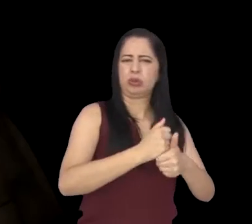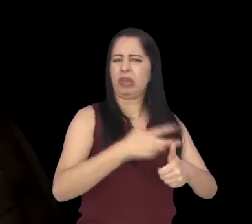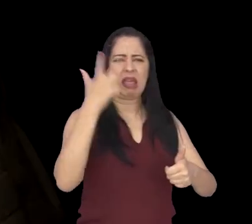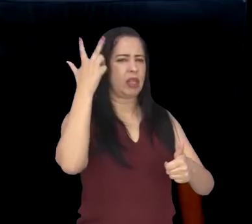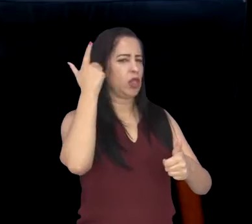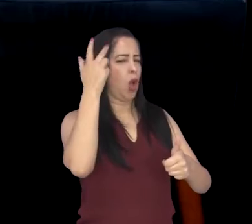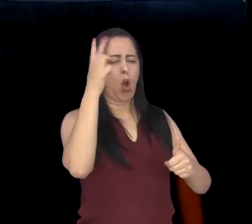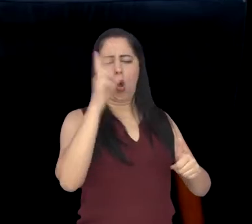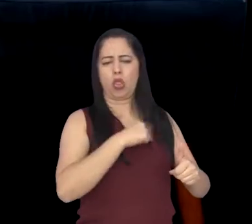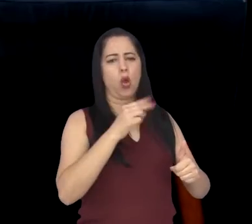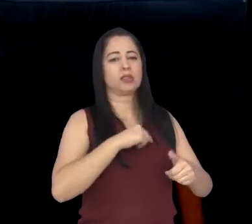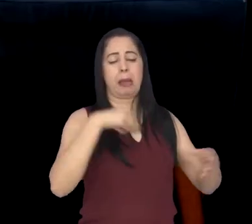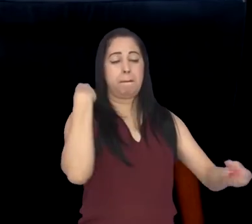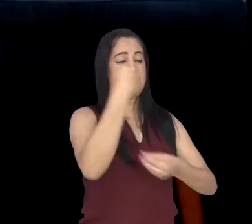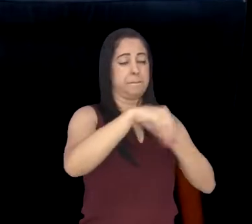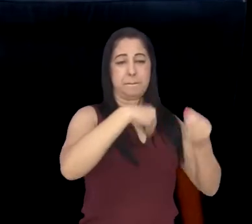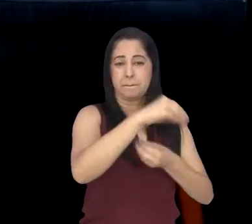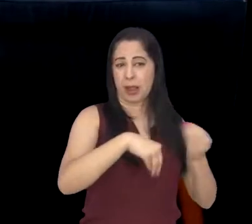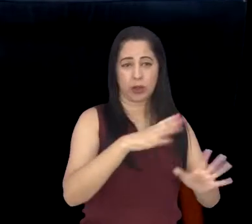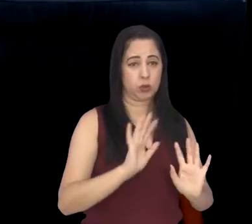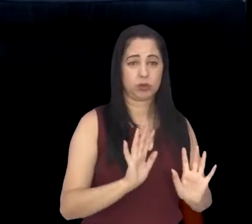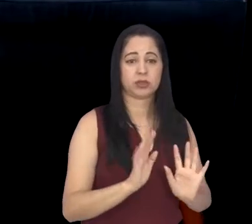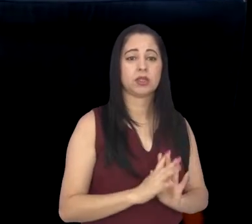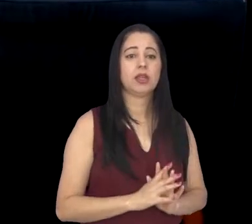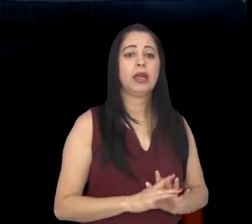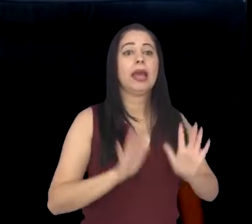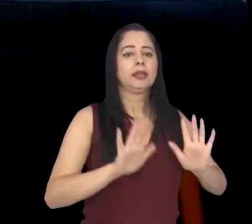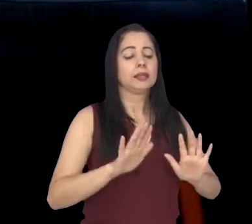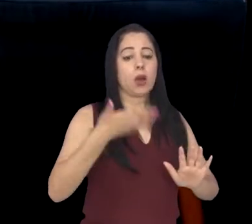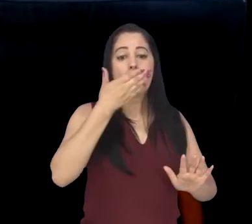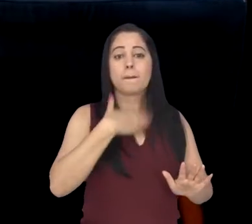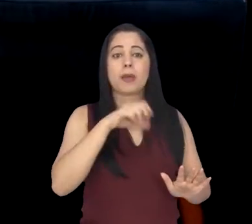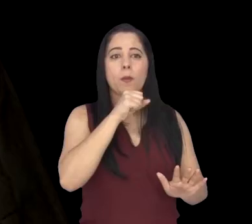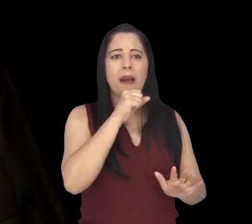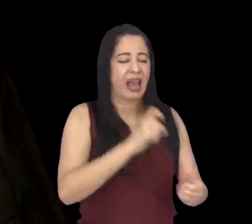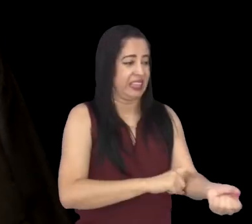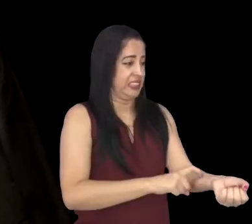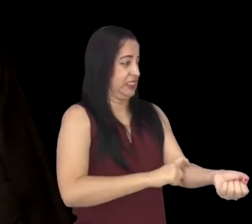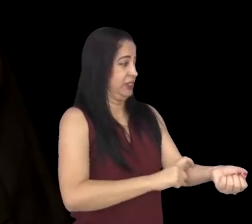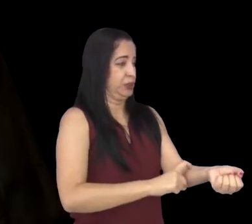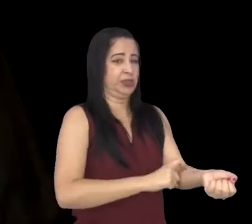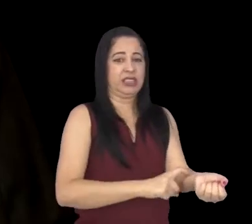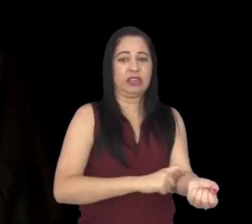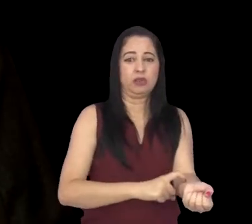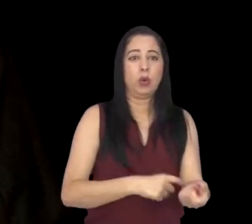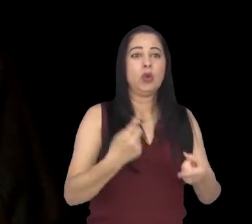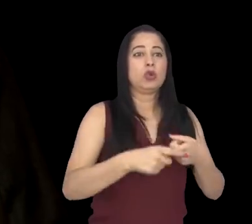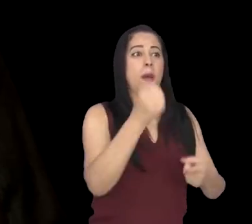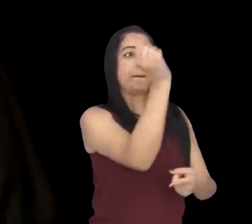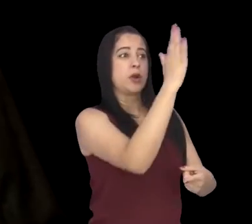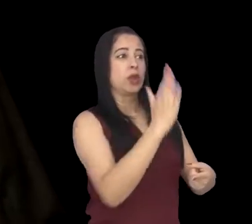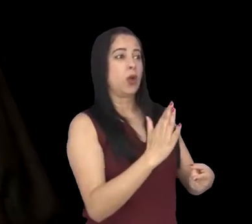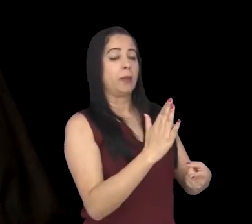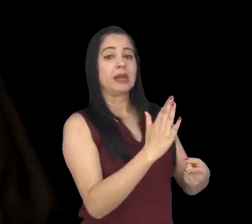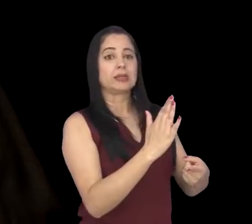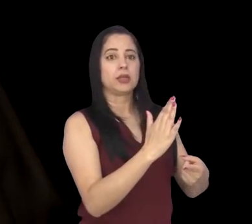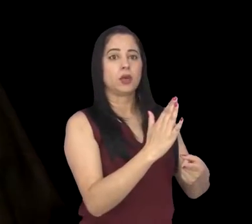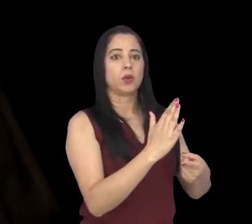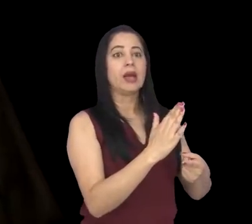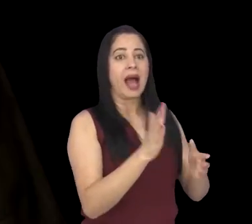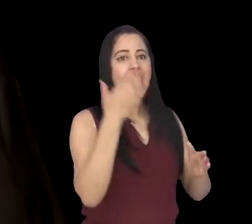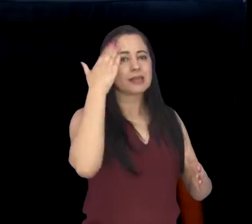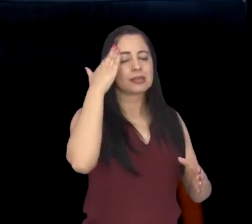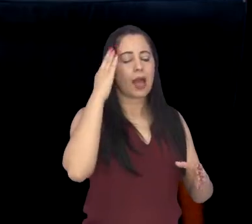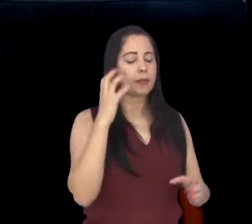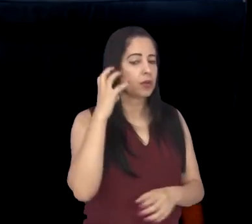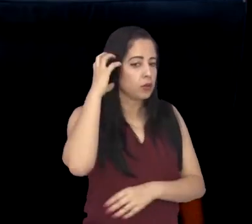unidade democrática. Aí veio o Costa e Silva e tal, e o papai começou a ficar muito irritado com isso. Como eu falei, a mamãe ficava muito preocupada ouvindo pelo rádio, e